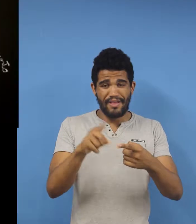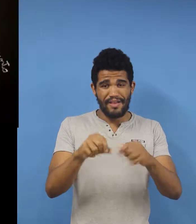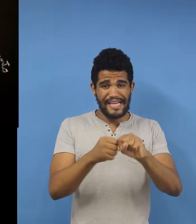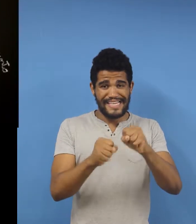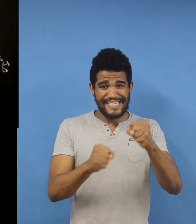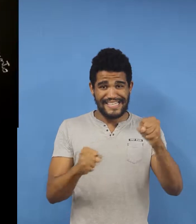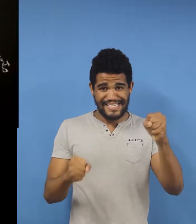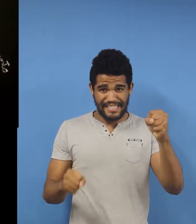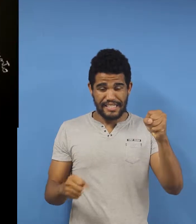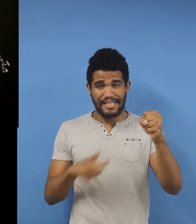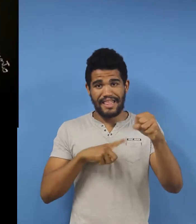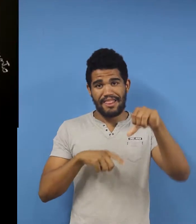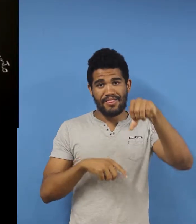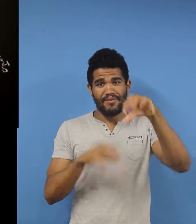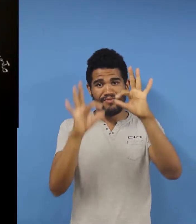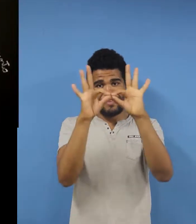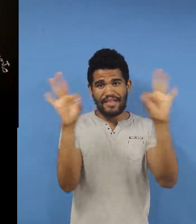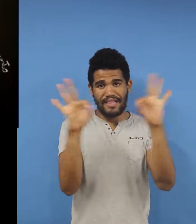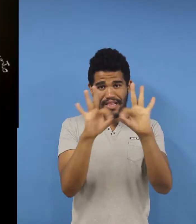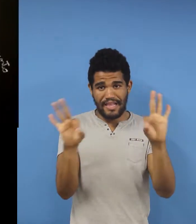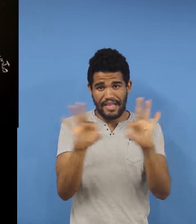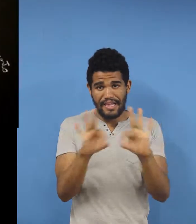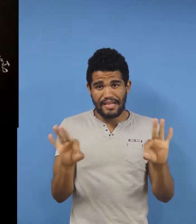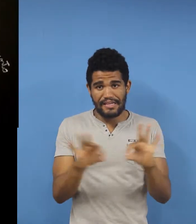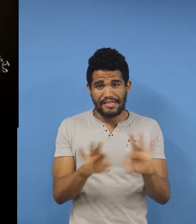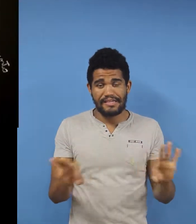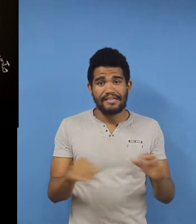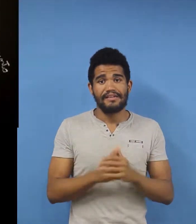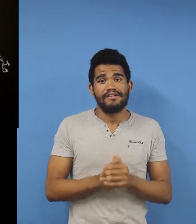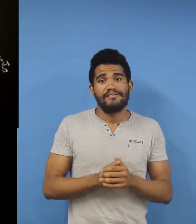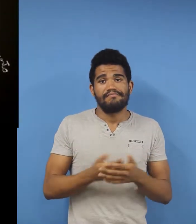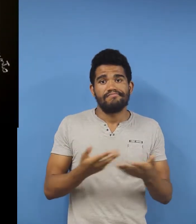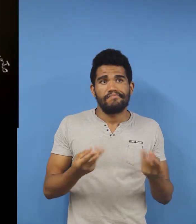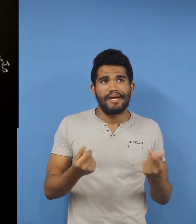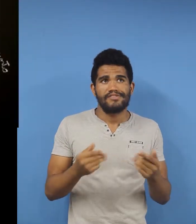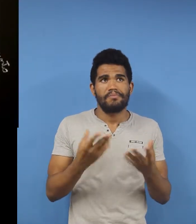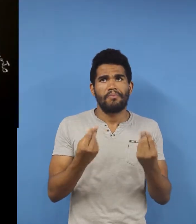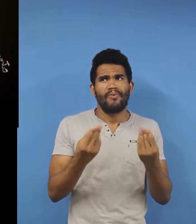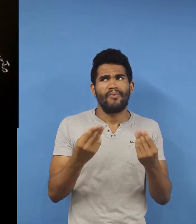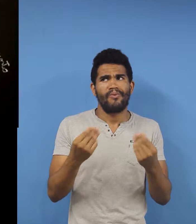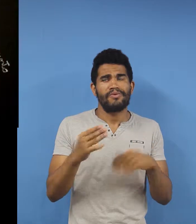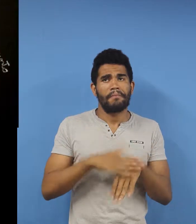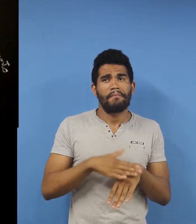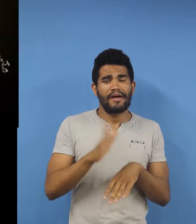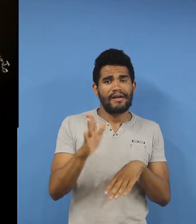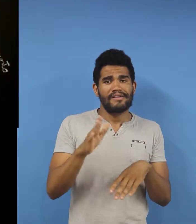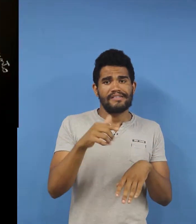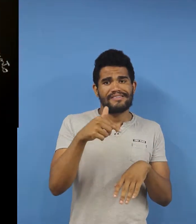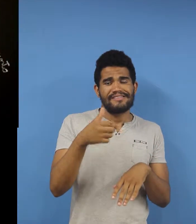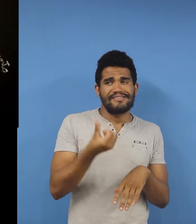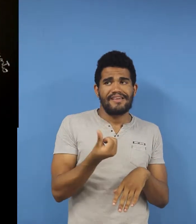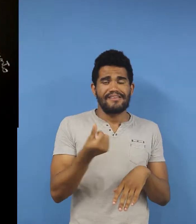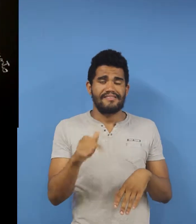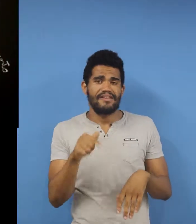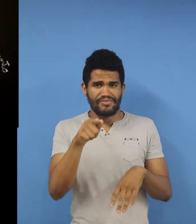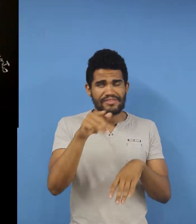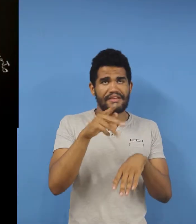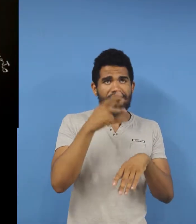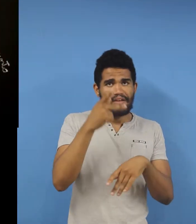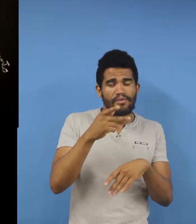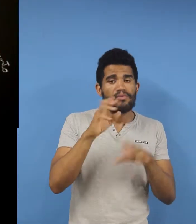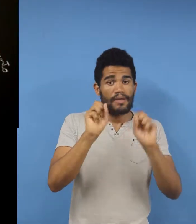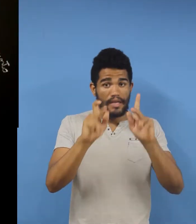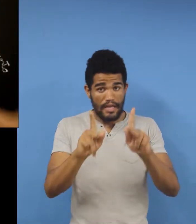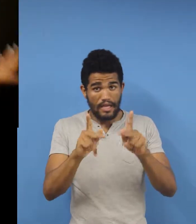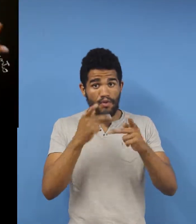meu desenvolvimento aí, porque ele é muito grande, como eu falei, ele tem 9 linhas. Professora, tá muito além do que o Enem pede,